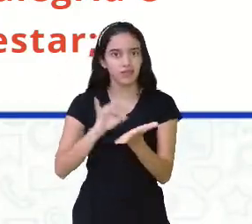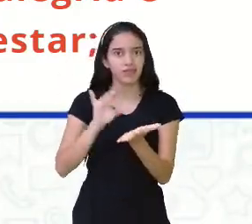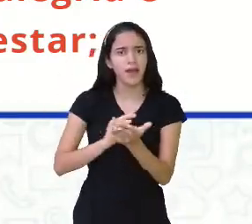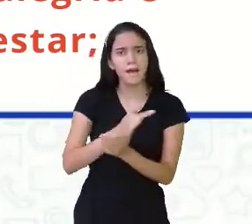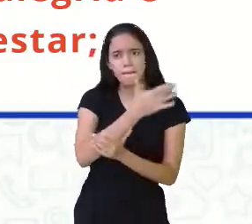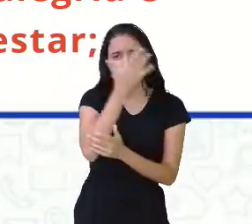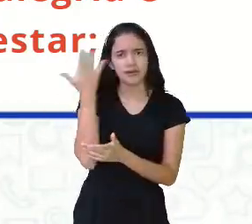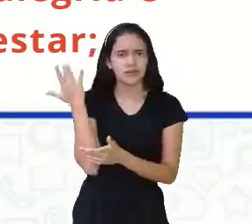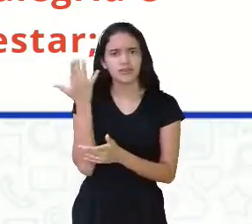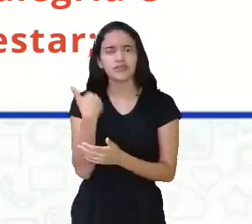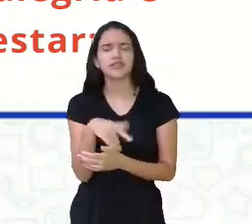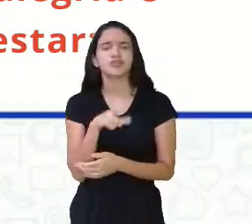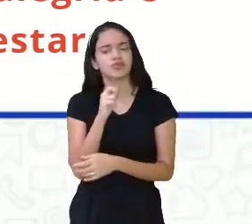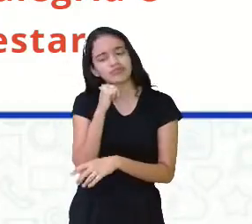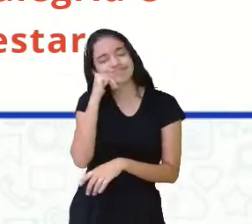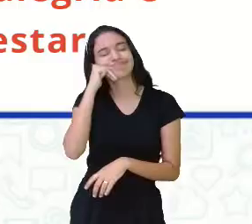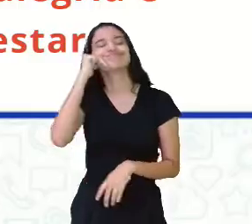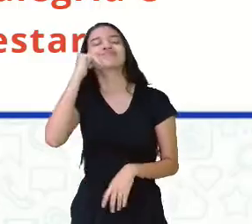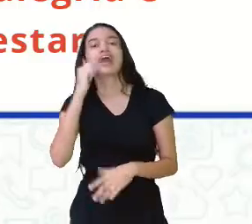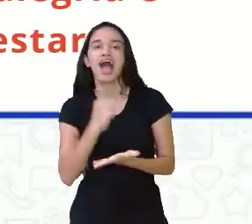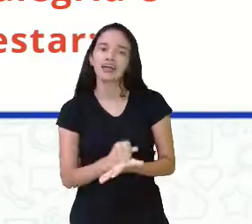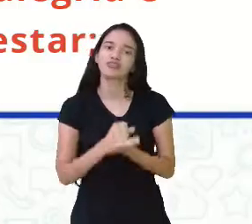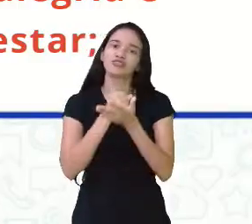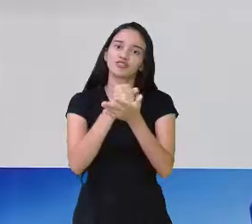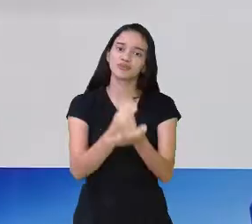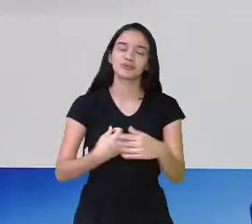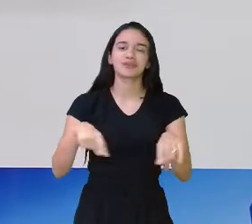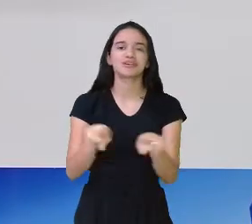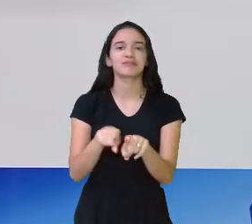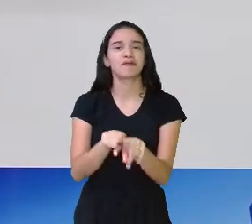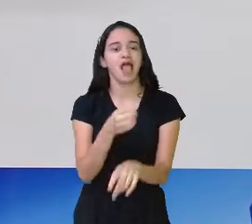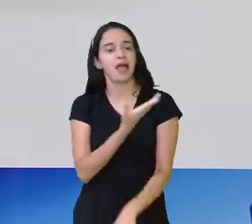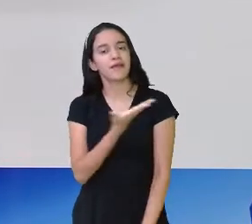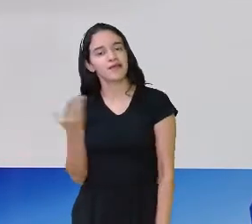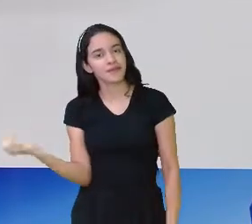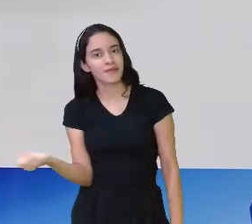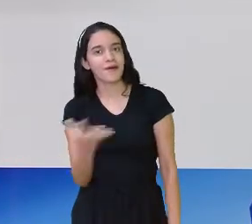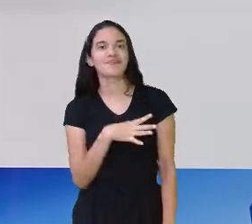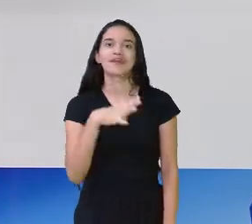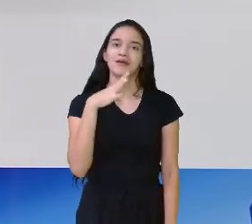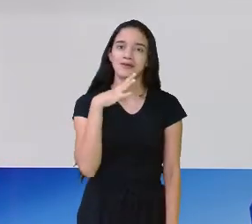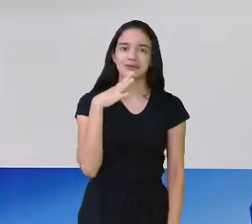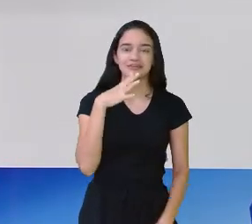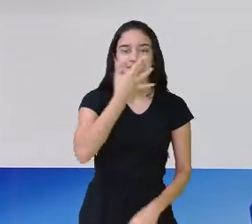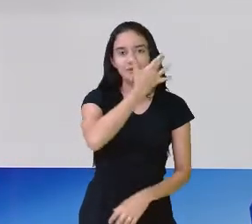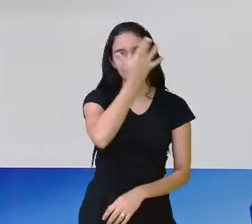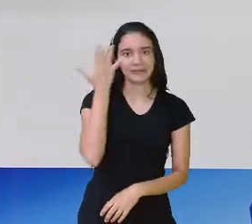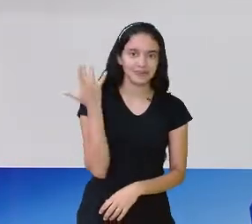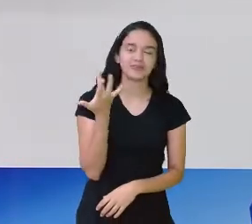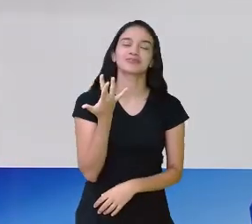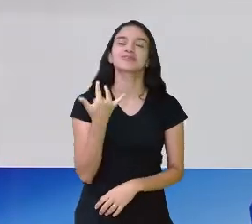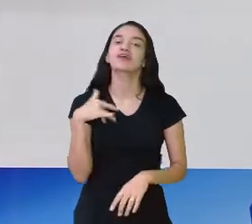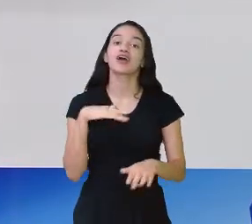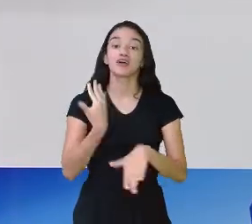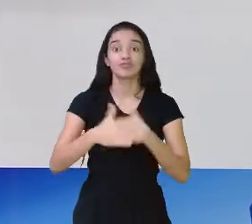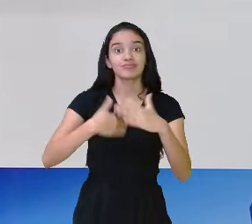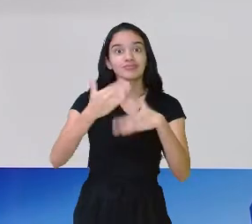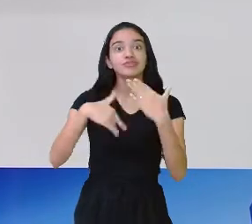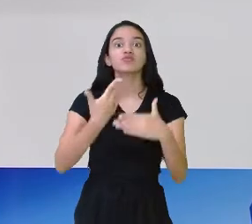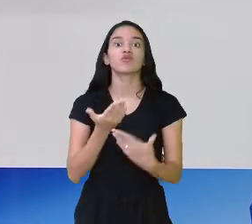pessoas que são tímidas, né? Ajuda a fazer novos amigos, a conhecer pessoas, né? Desenvolve